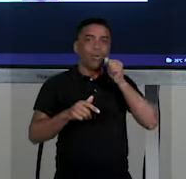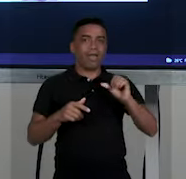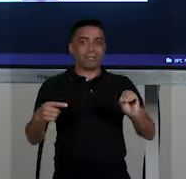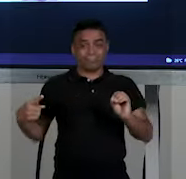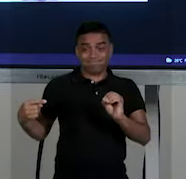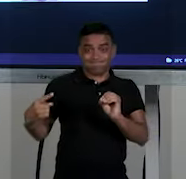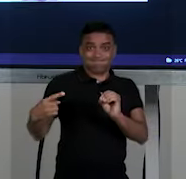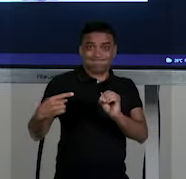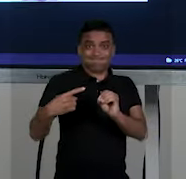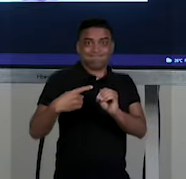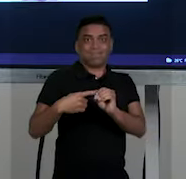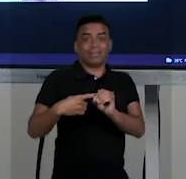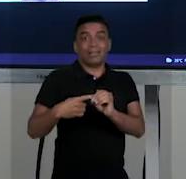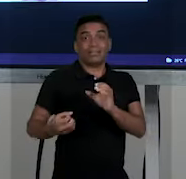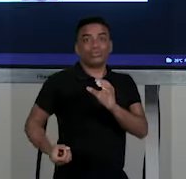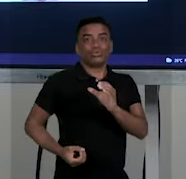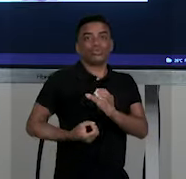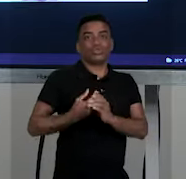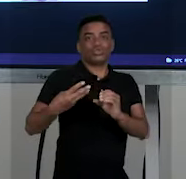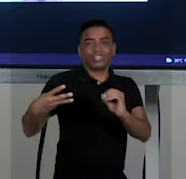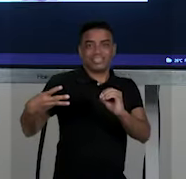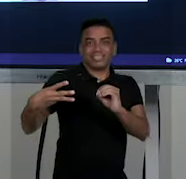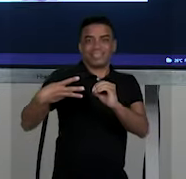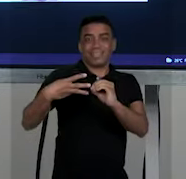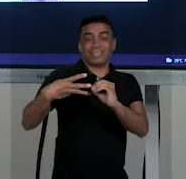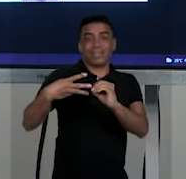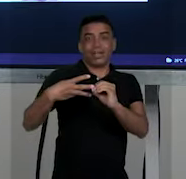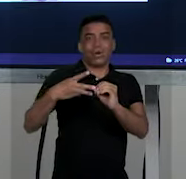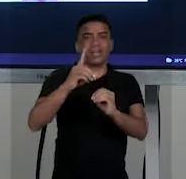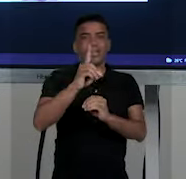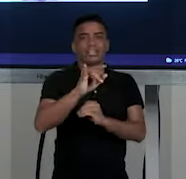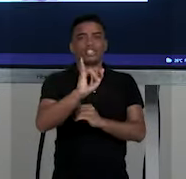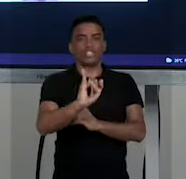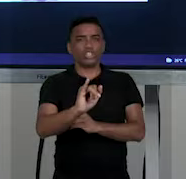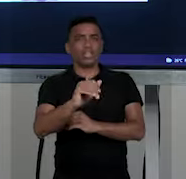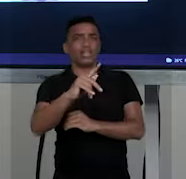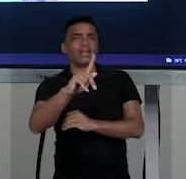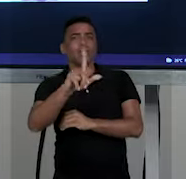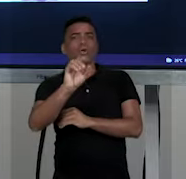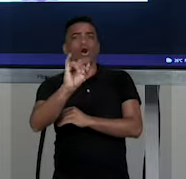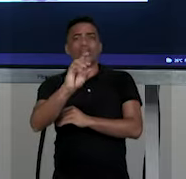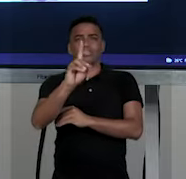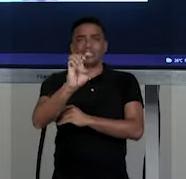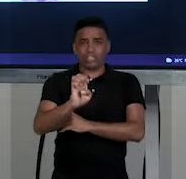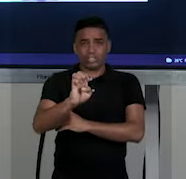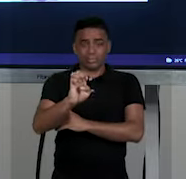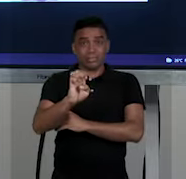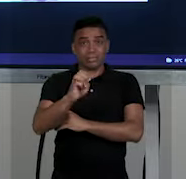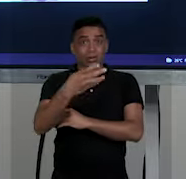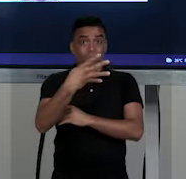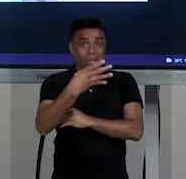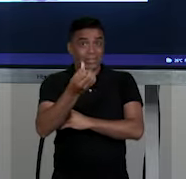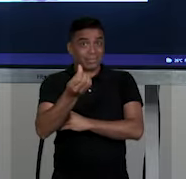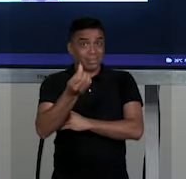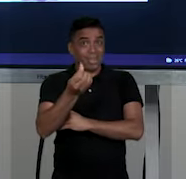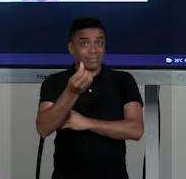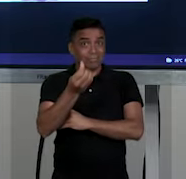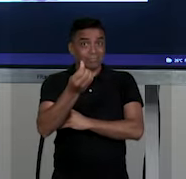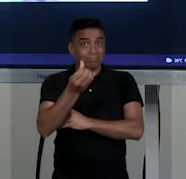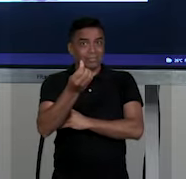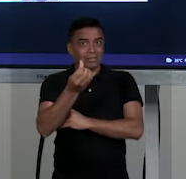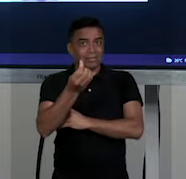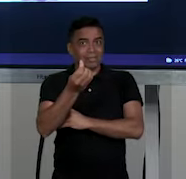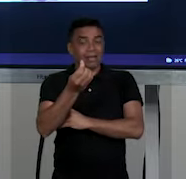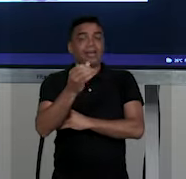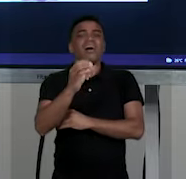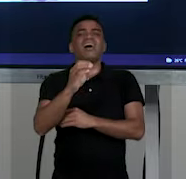célula completa, né, que seria a célula diploide, com 46 cromossomos. Bom, durante esse desenvolvimento,